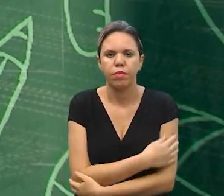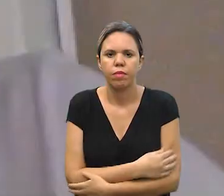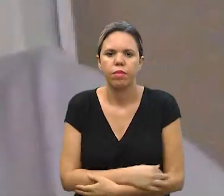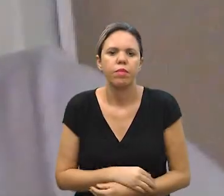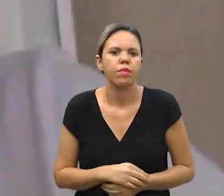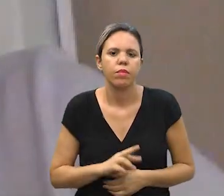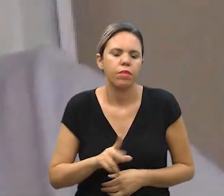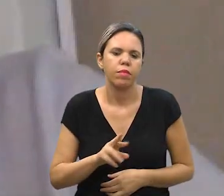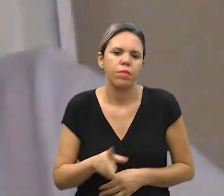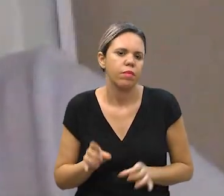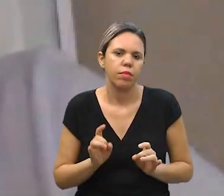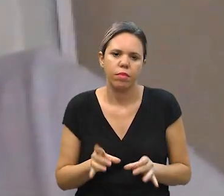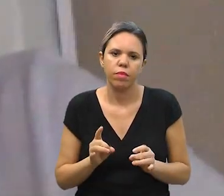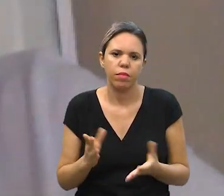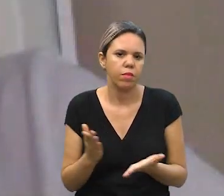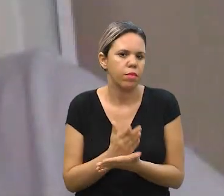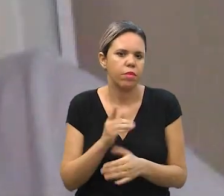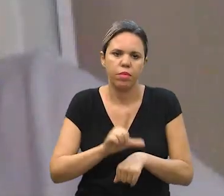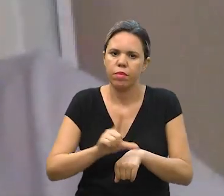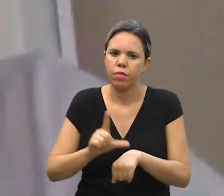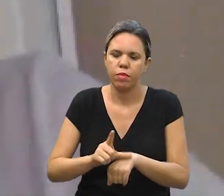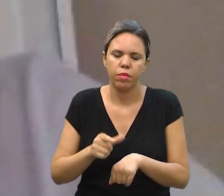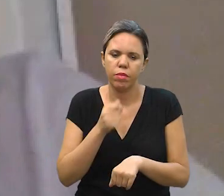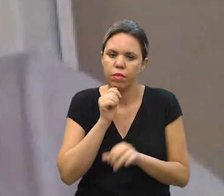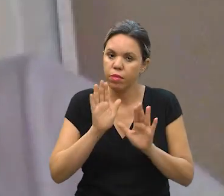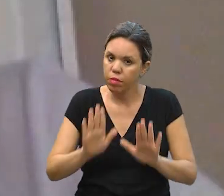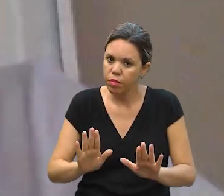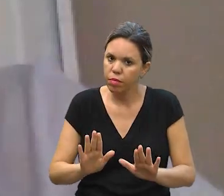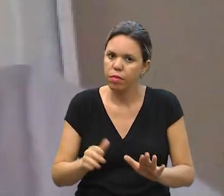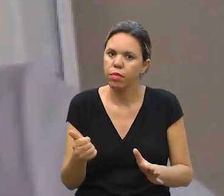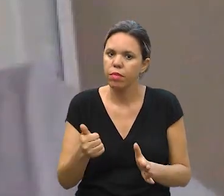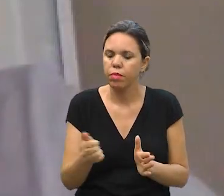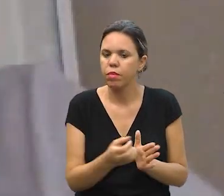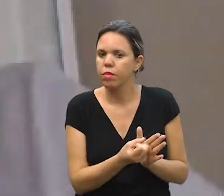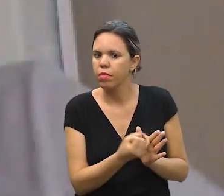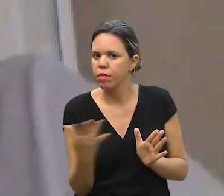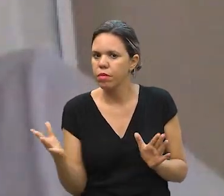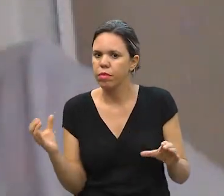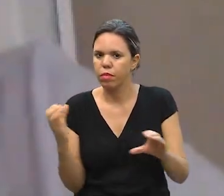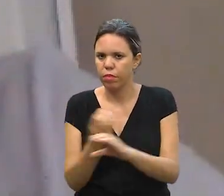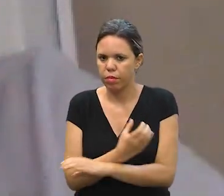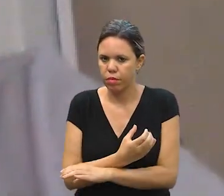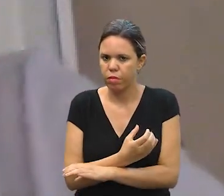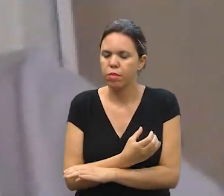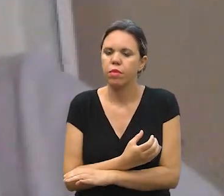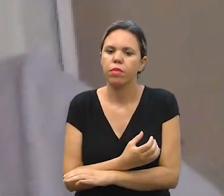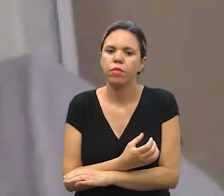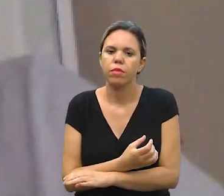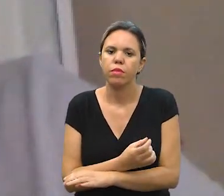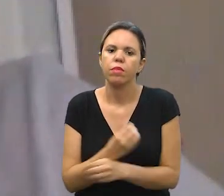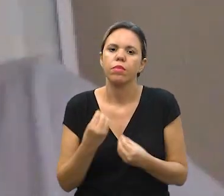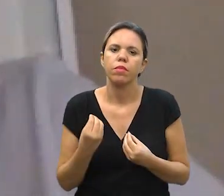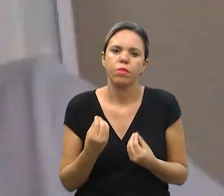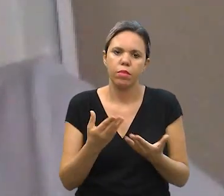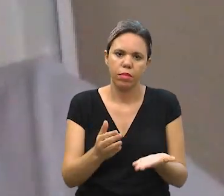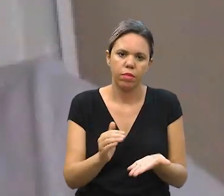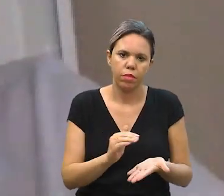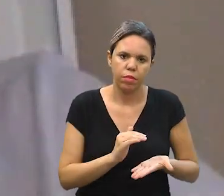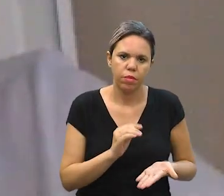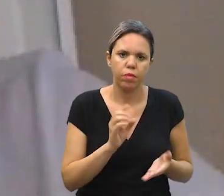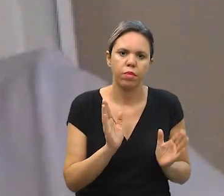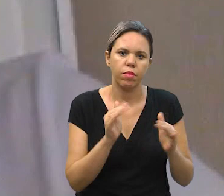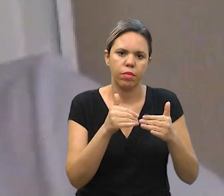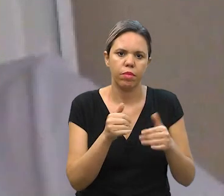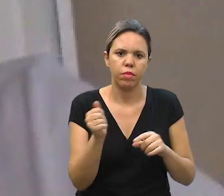Ele não é vendido em livrarias ainda. A primeira edição inteiramente foi dedicada,